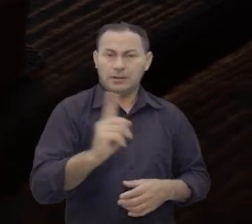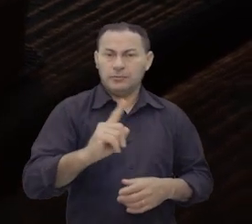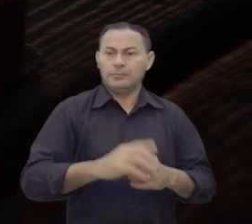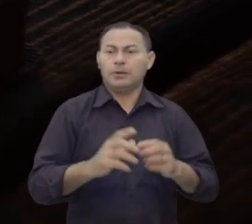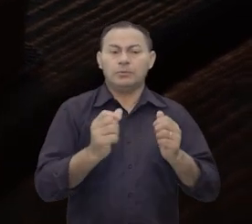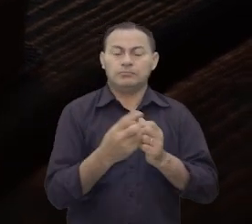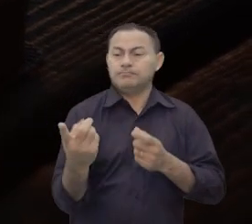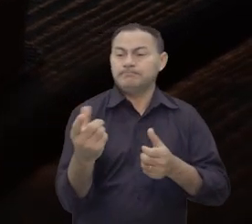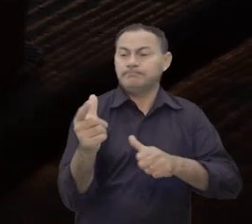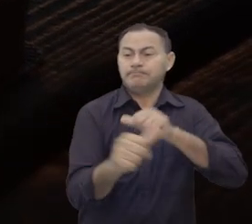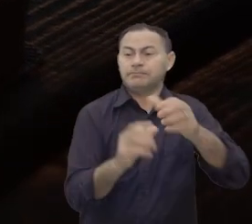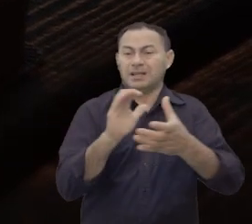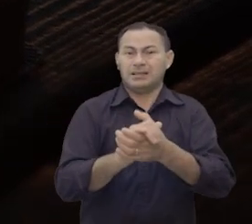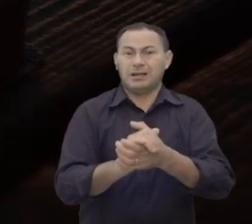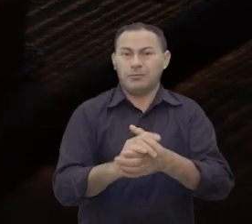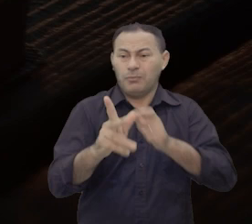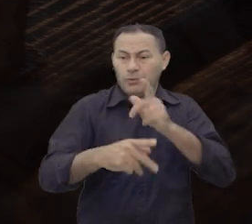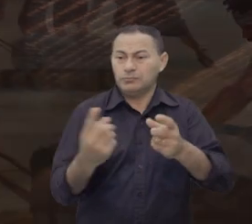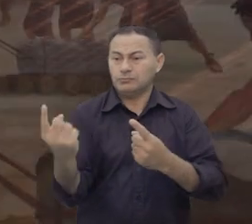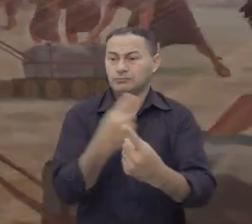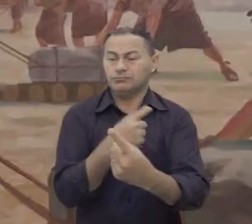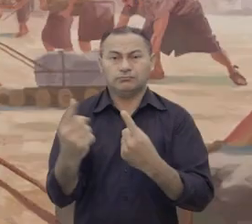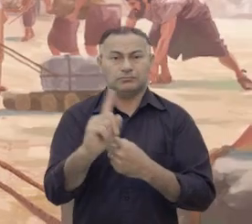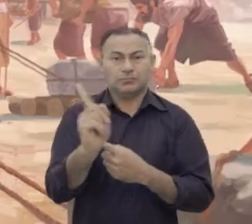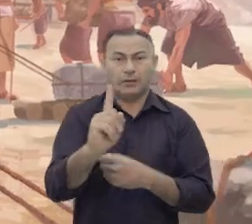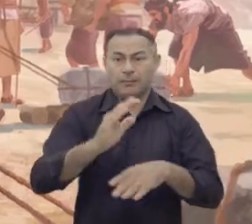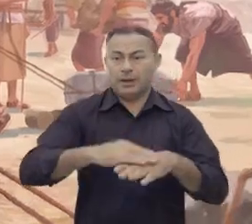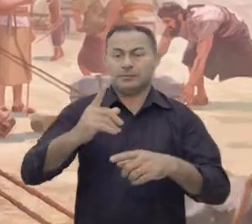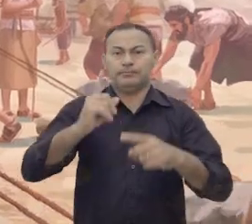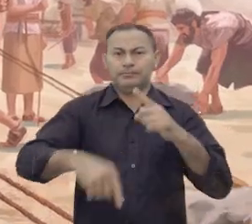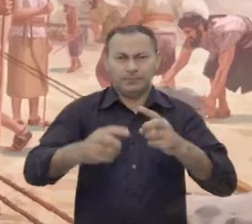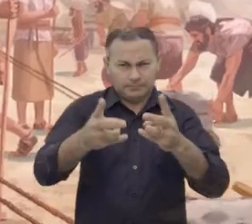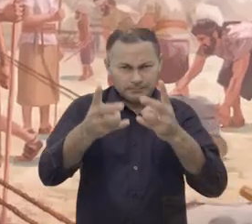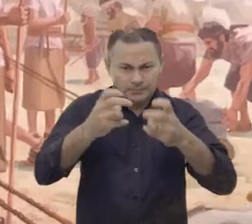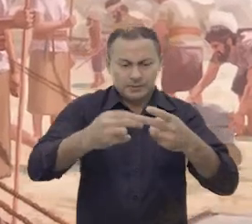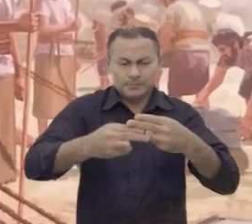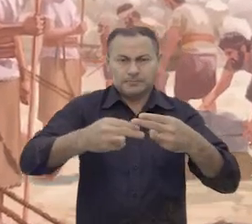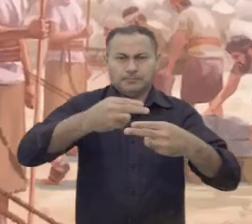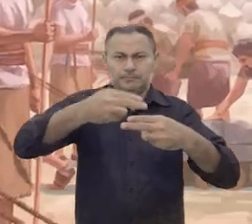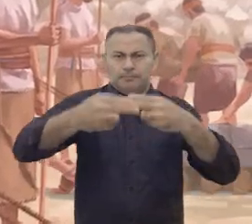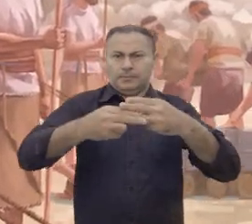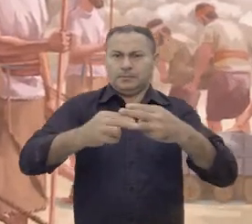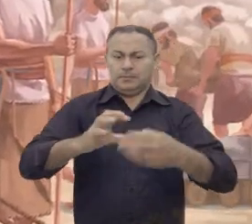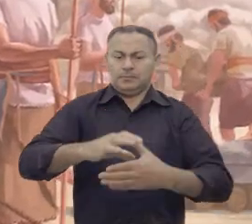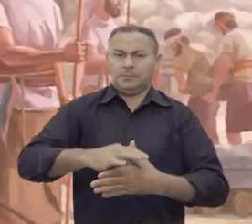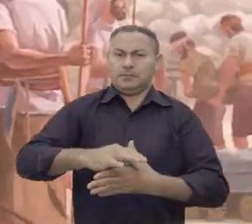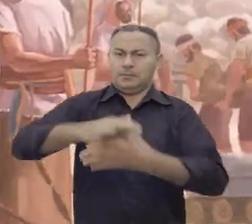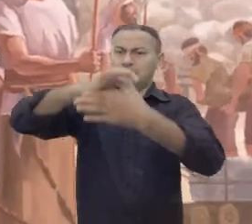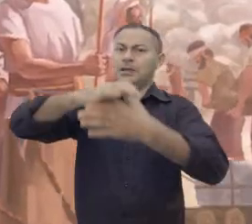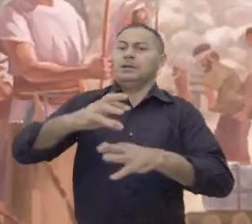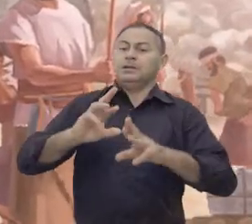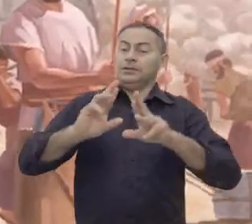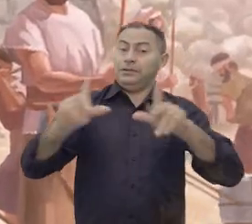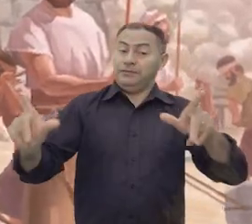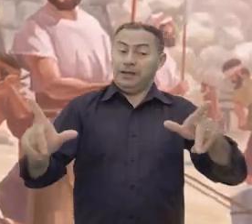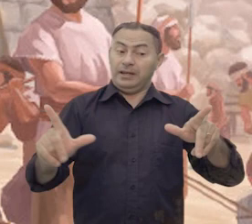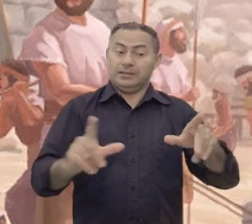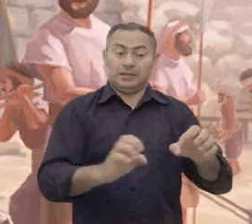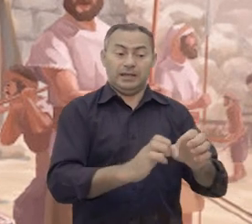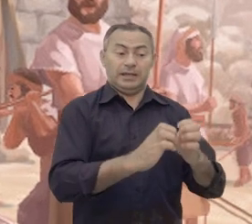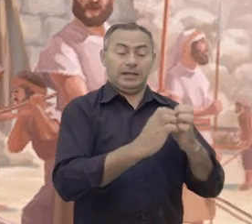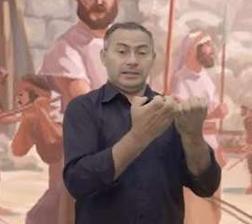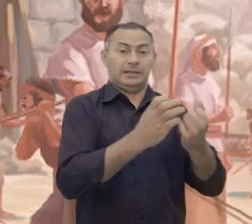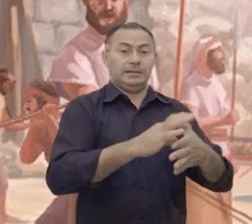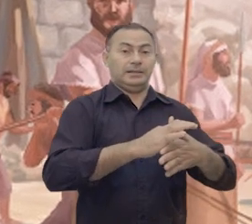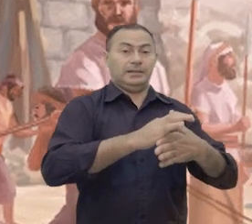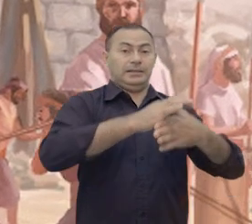com seus filhos ou com vocês. Dá para perceber que Neemias tinha um estilo de liderança bem diferente